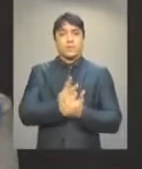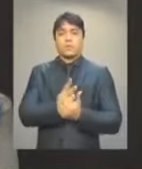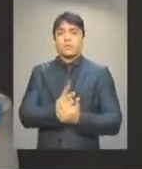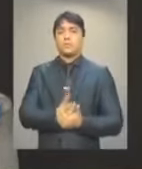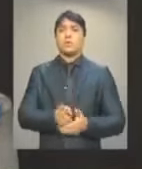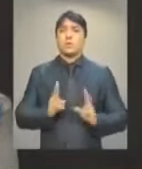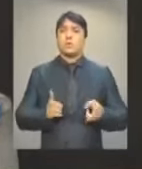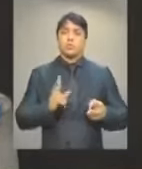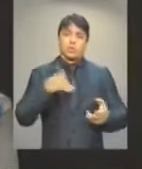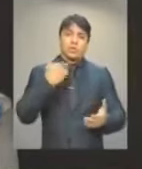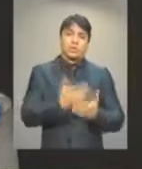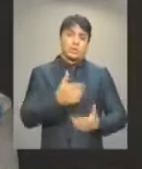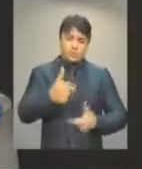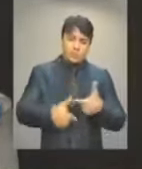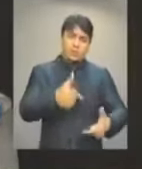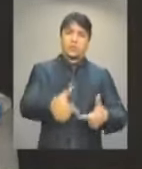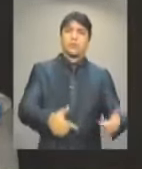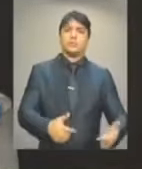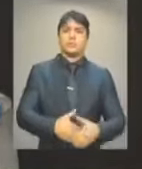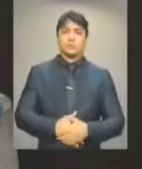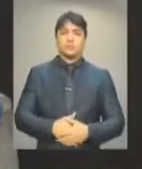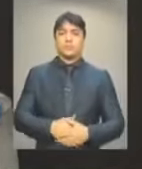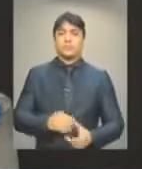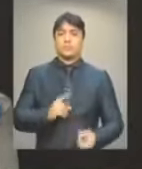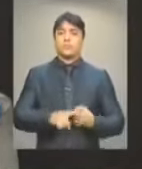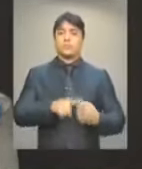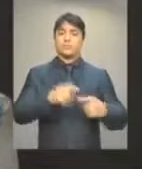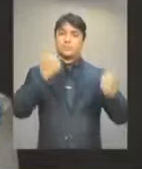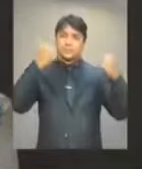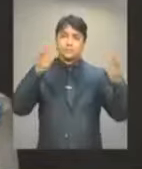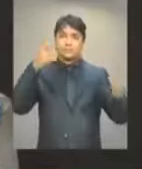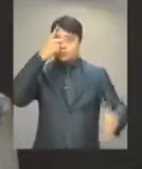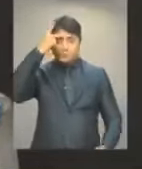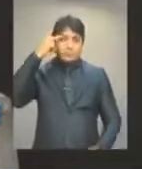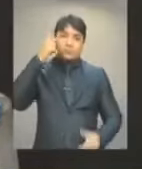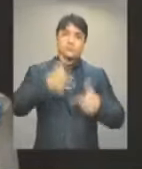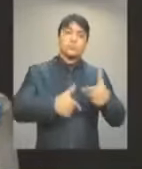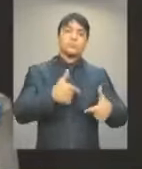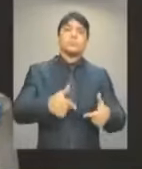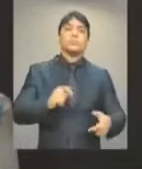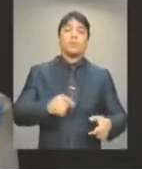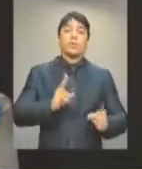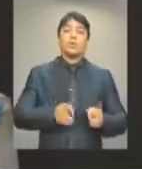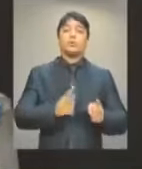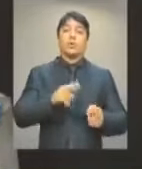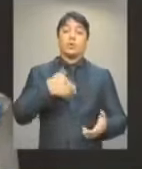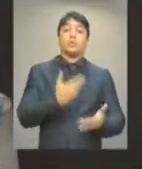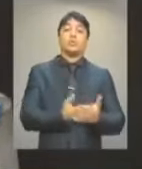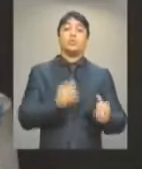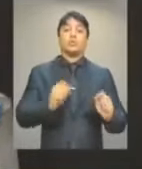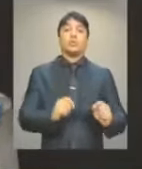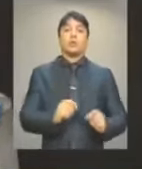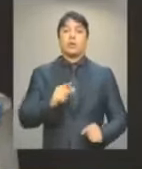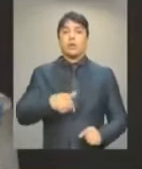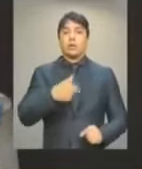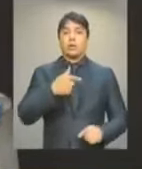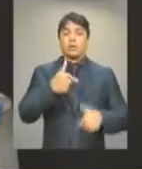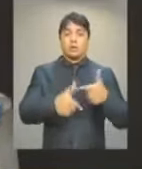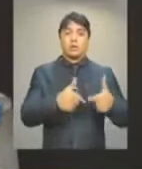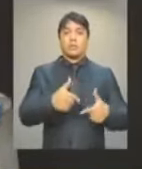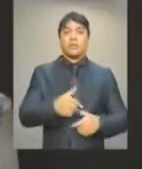que continua fazendo o seu serviço essencial. Eu queria homenagear o servidor e a servidora pública que continuaram a prestar os seus